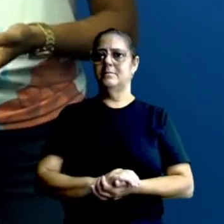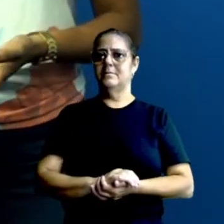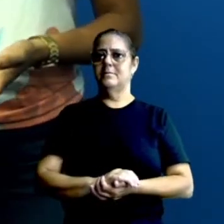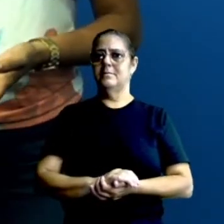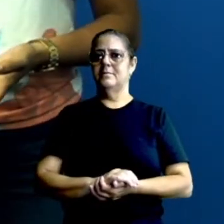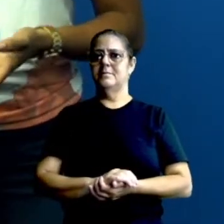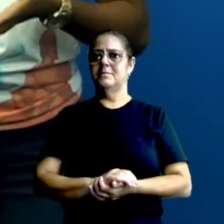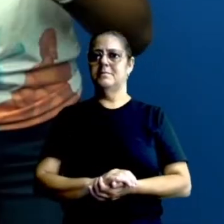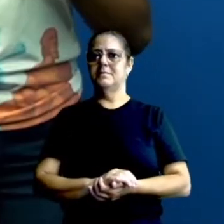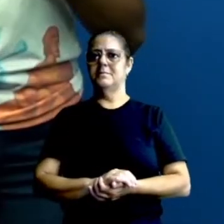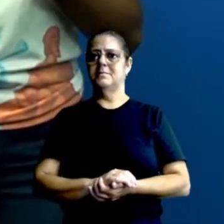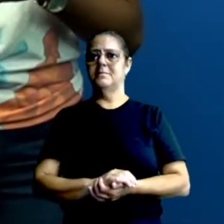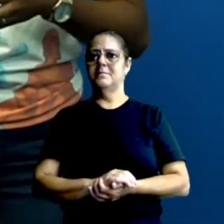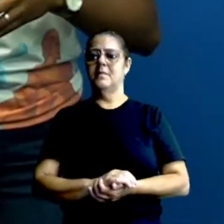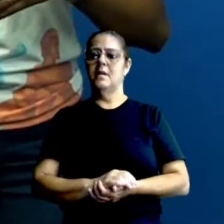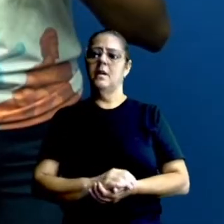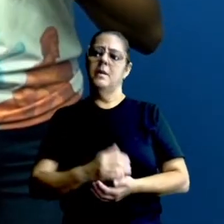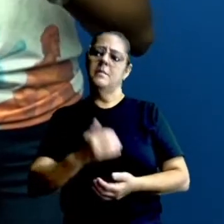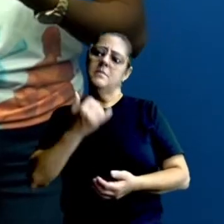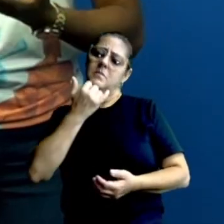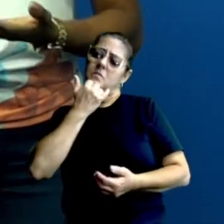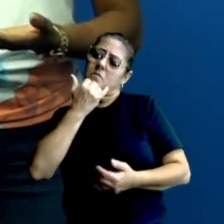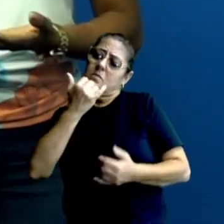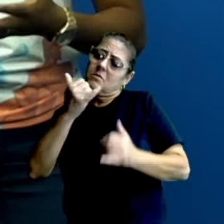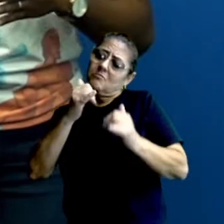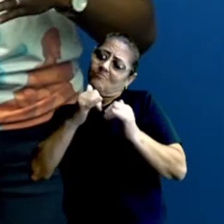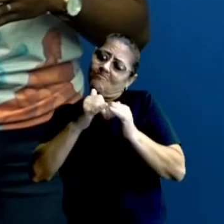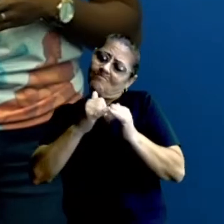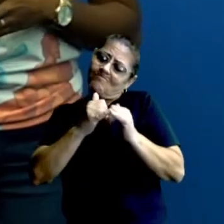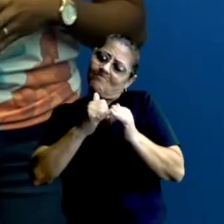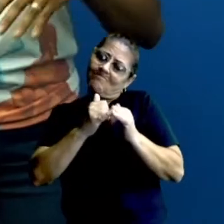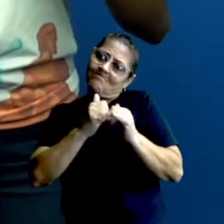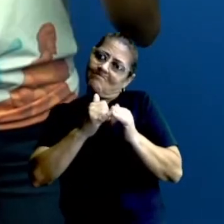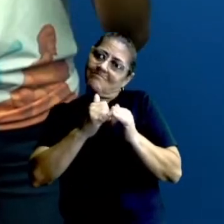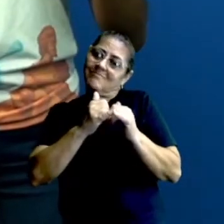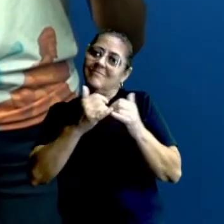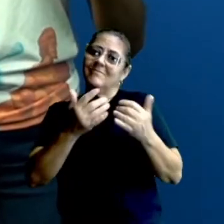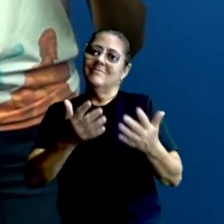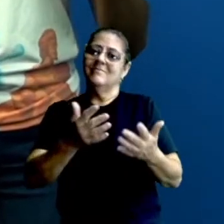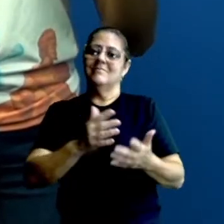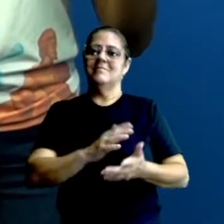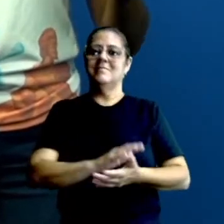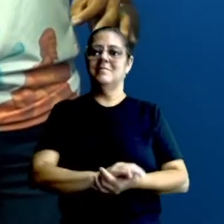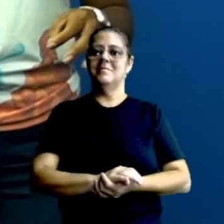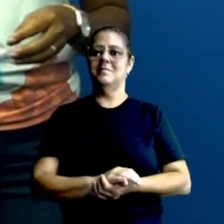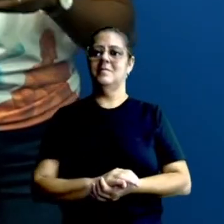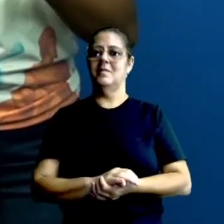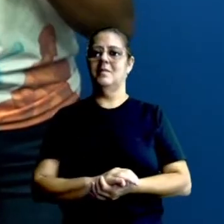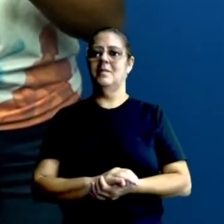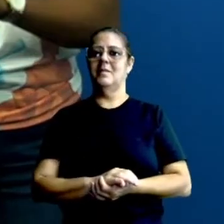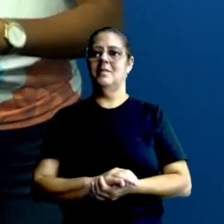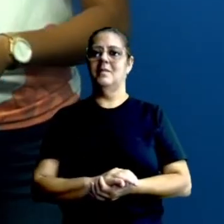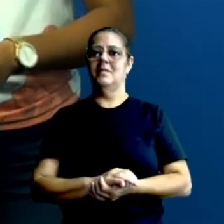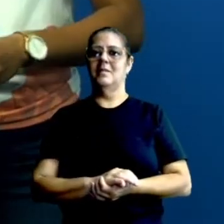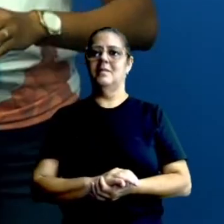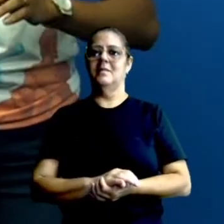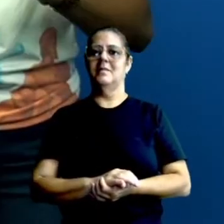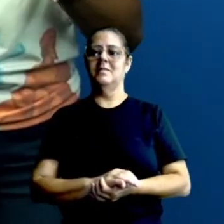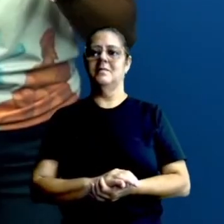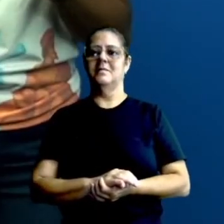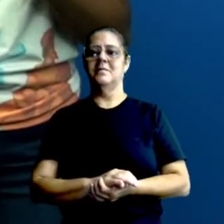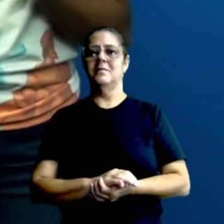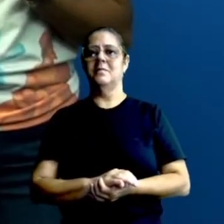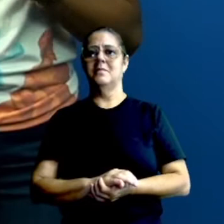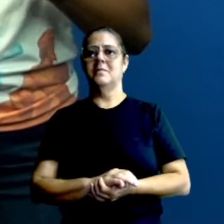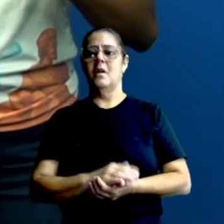utilizar I'm sorry, me perdoe, me desculpe, tá? Temos também, ó, thank you e thanks, que a